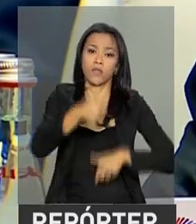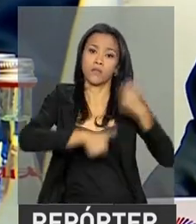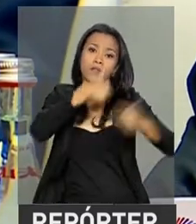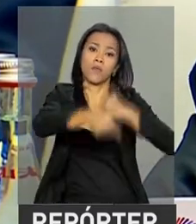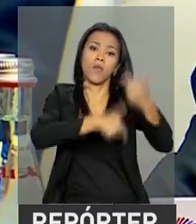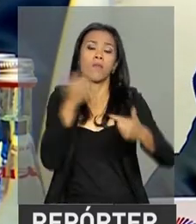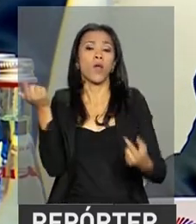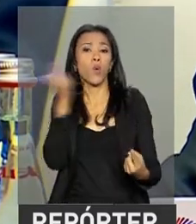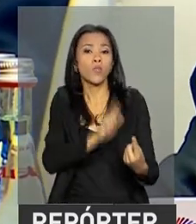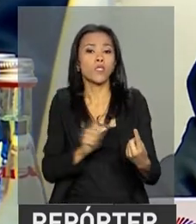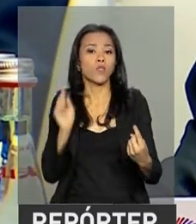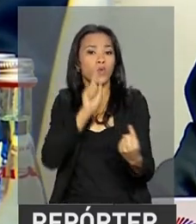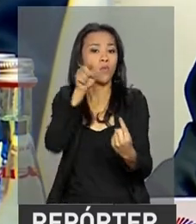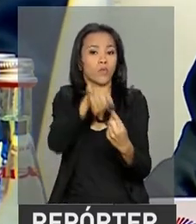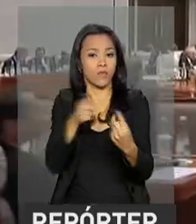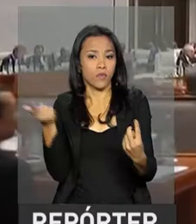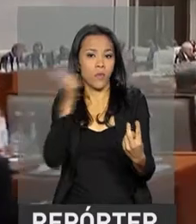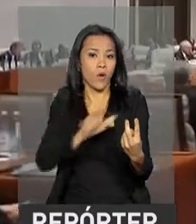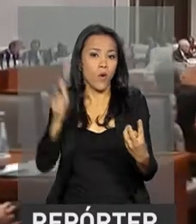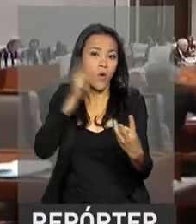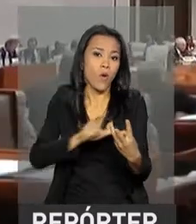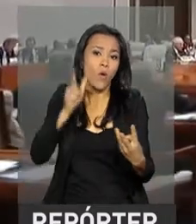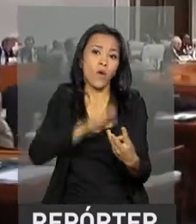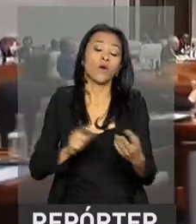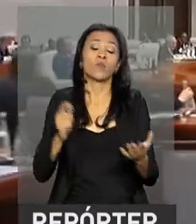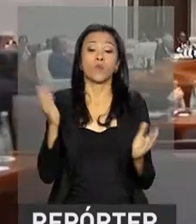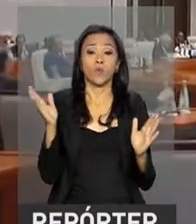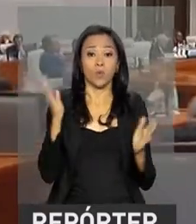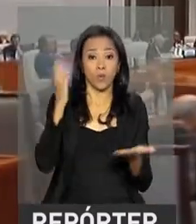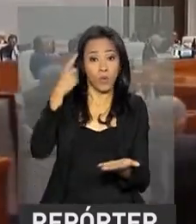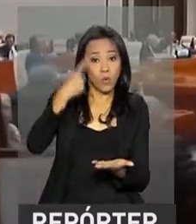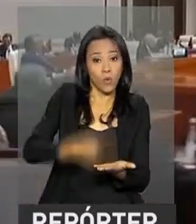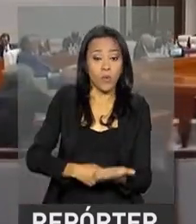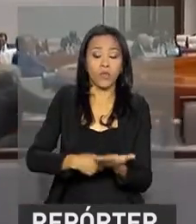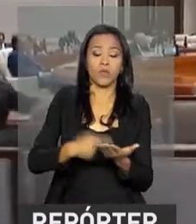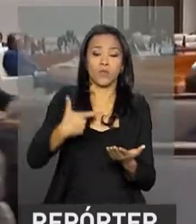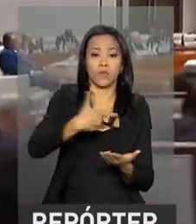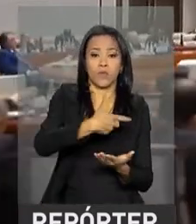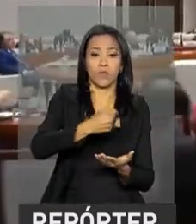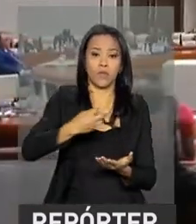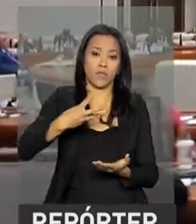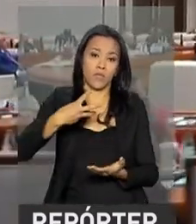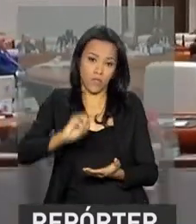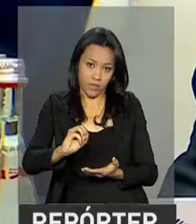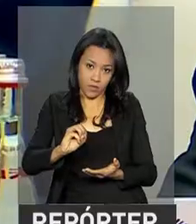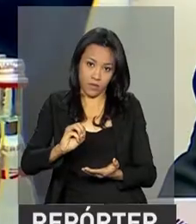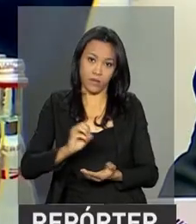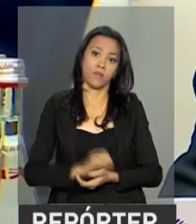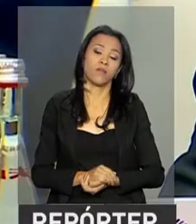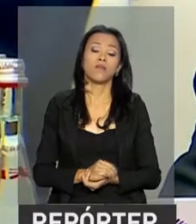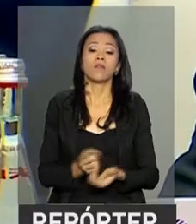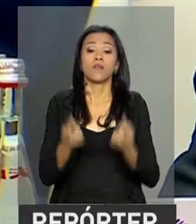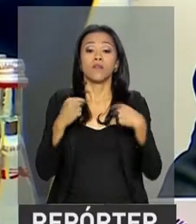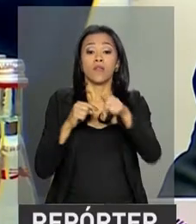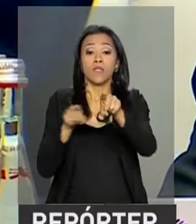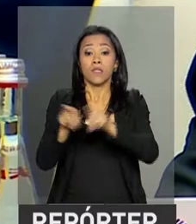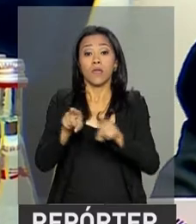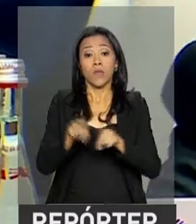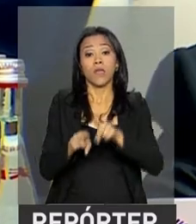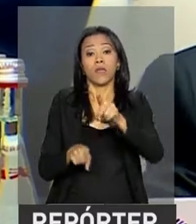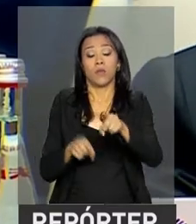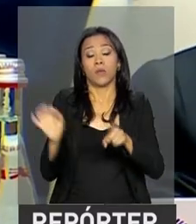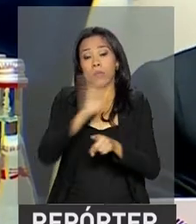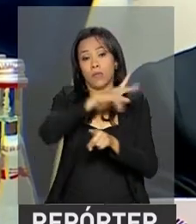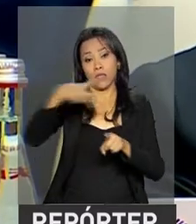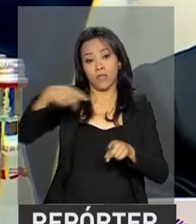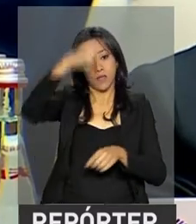os objetivos da Agenda 2030 para o desenvolvimento sustentável. Michel Temer também apresentou